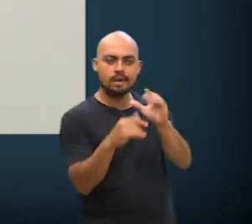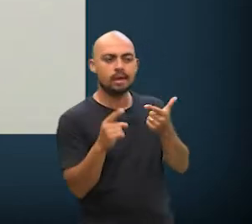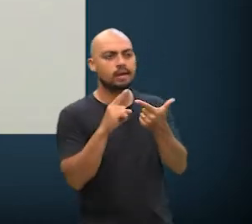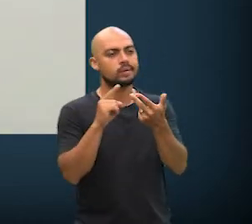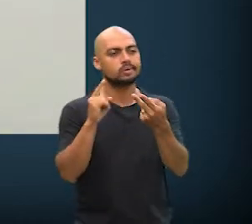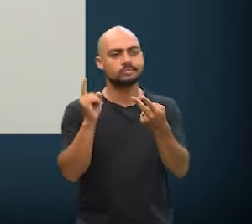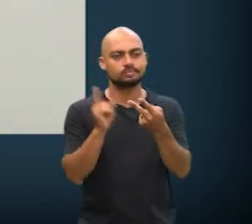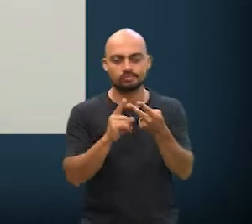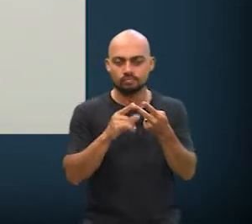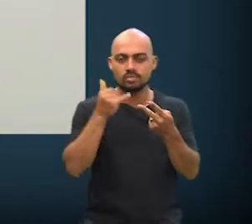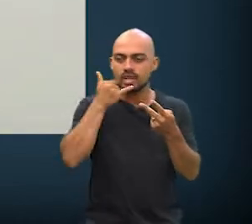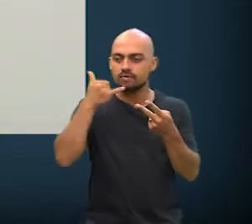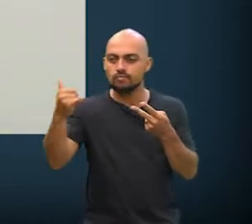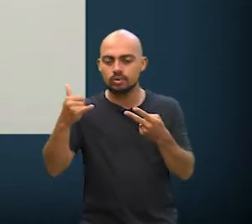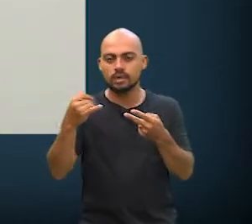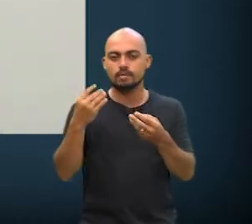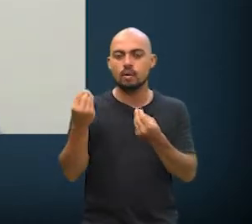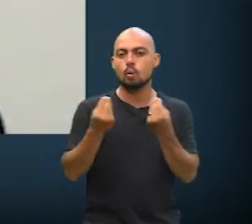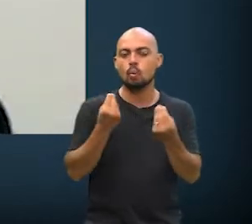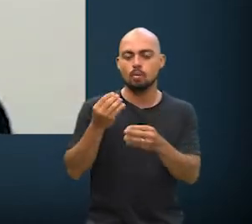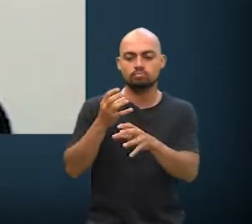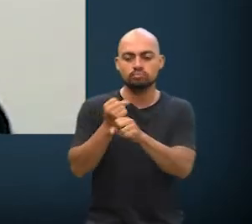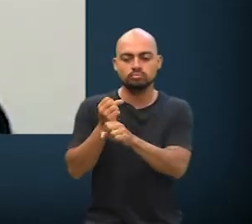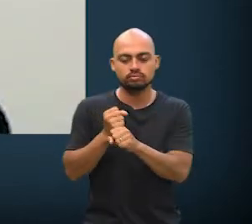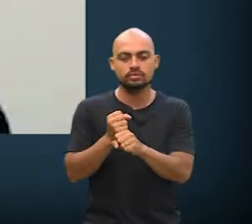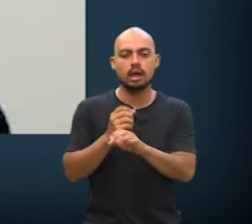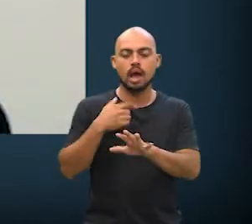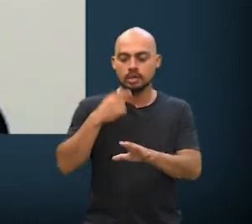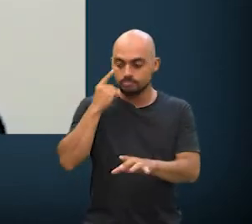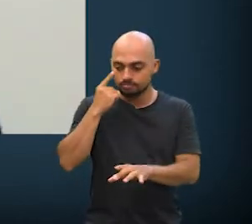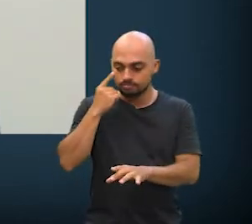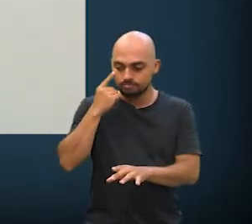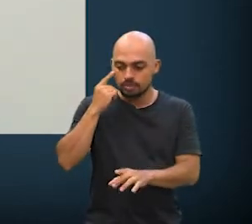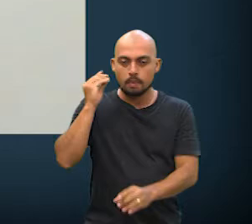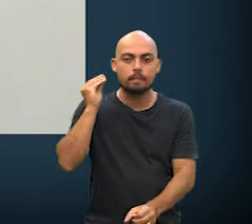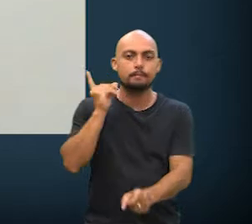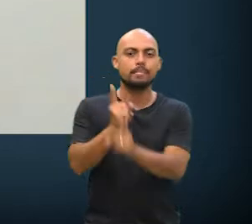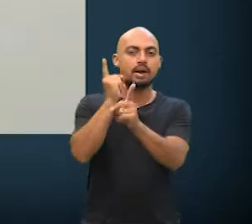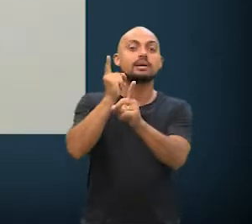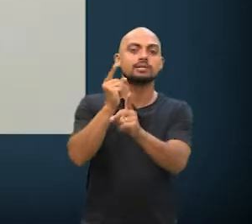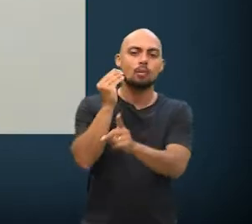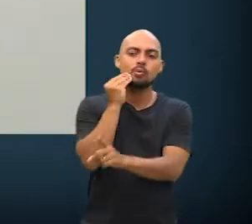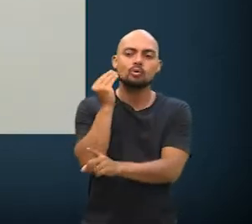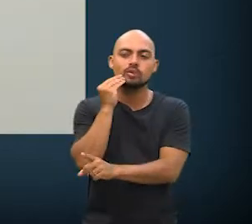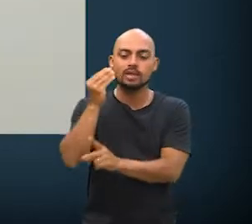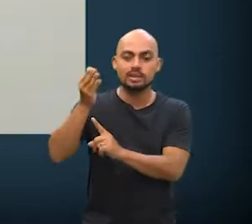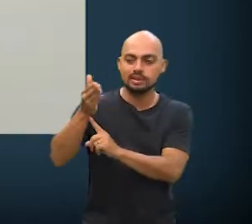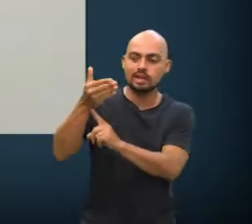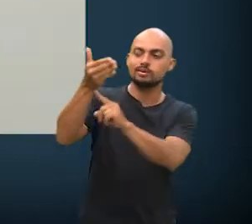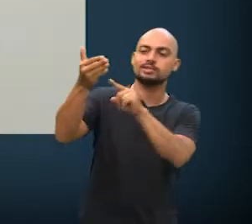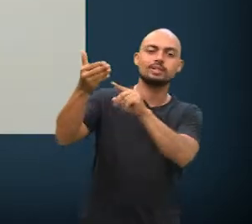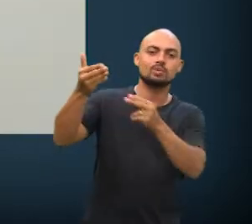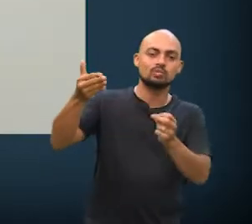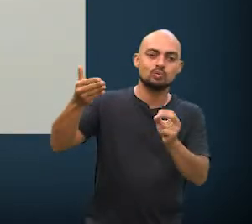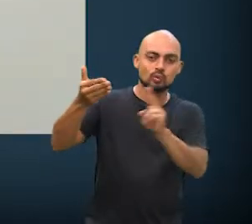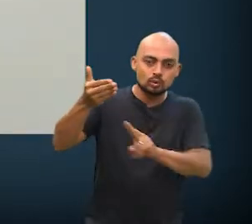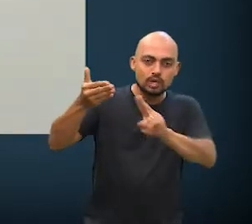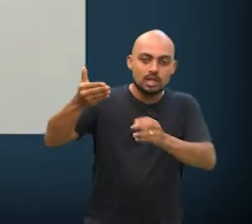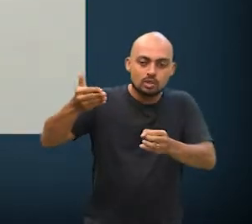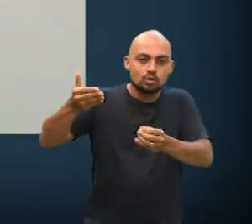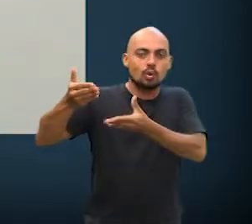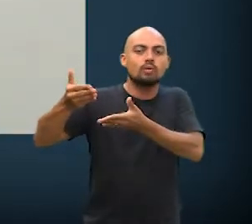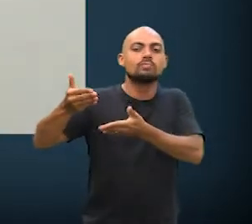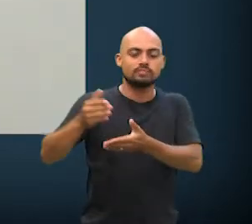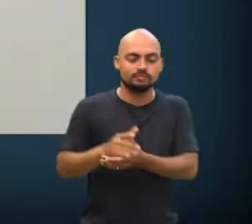de uma outra maneira. E aí a gente identificou uma oportunidade de trazer novas tecnologias para esse setor, para a